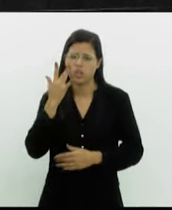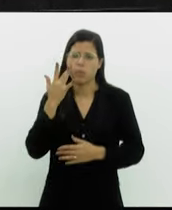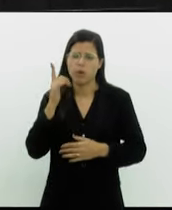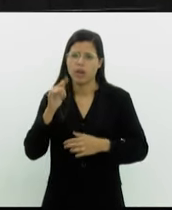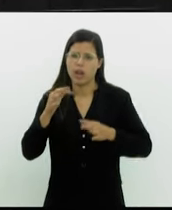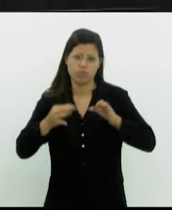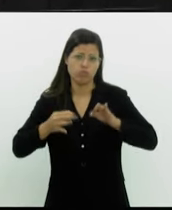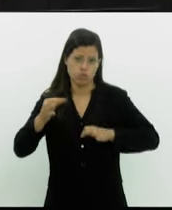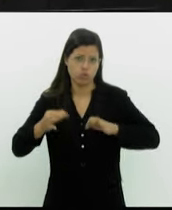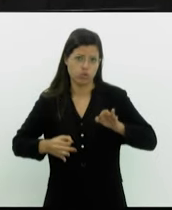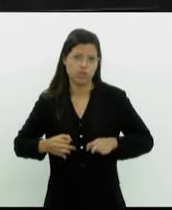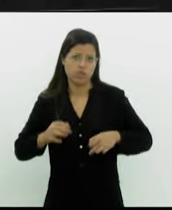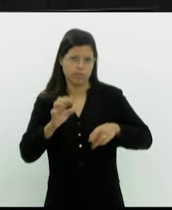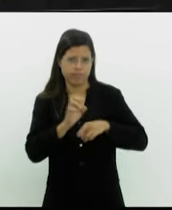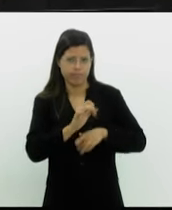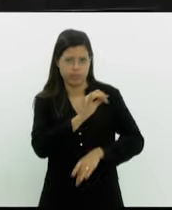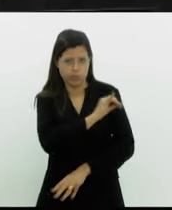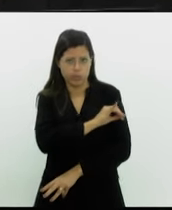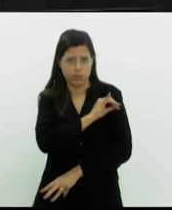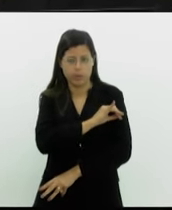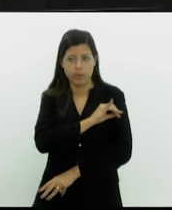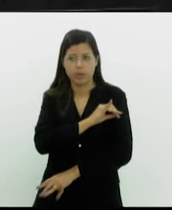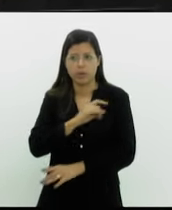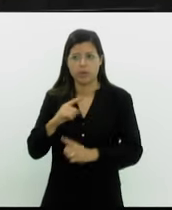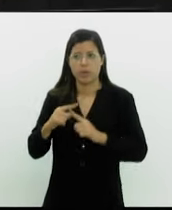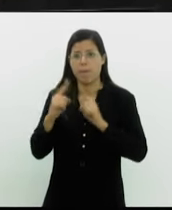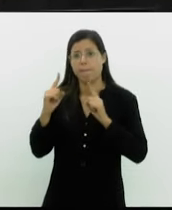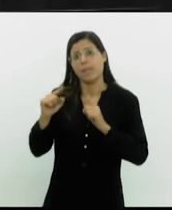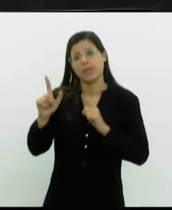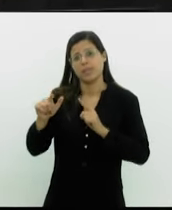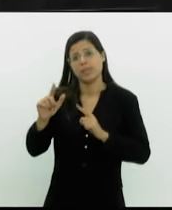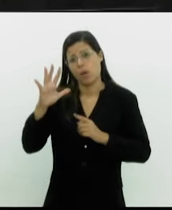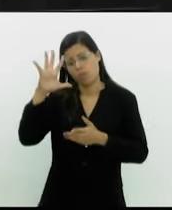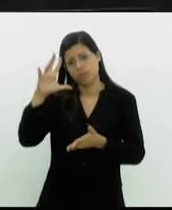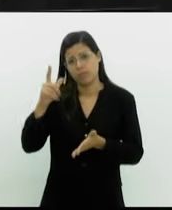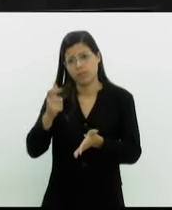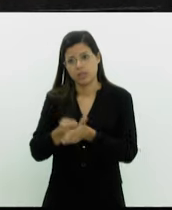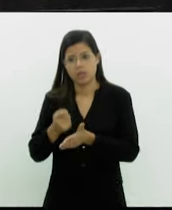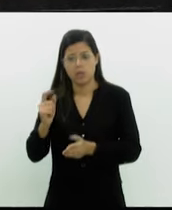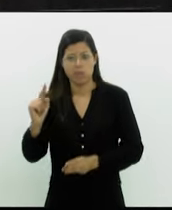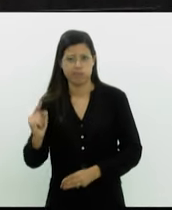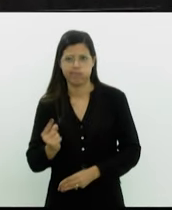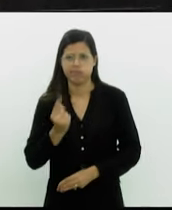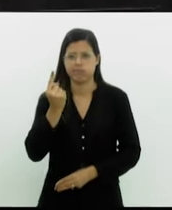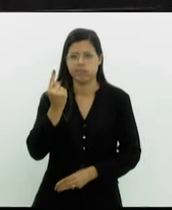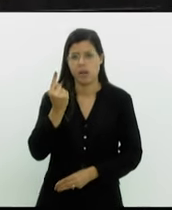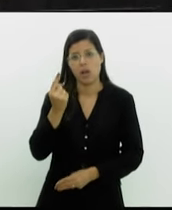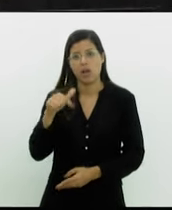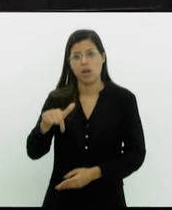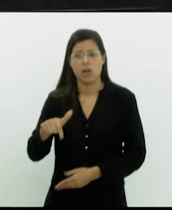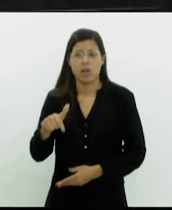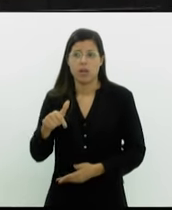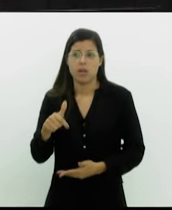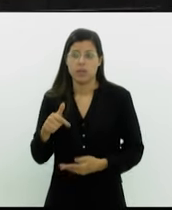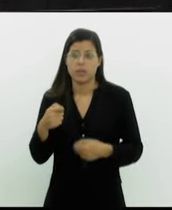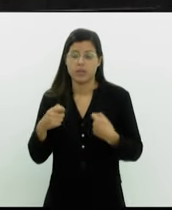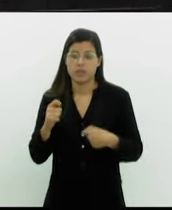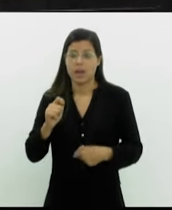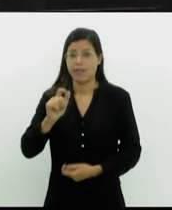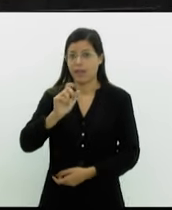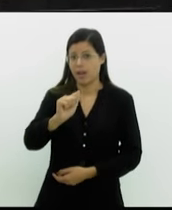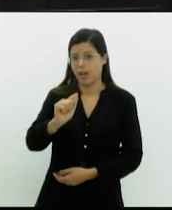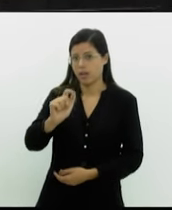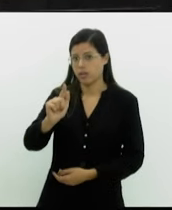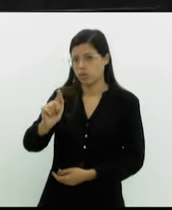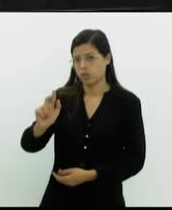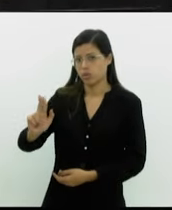Estado do Rio de Janeiro. Mas, como a decisão é monocrática, vai ao órgão pleno. E cabia à AGU